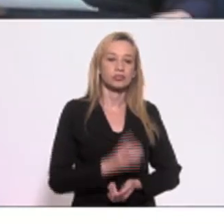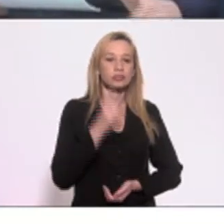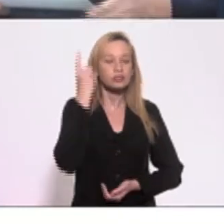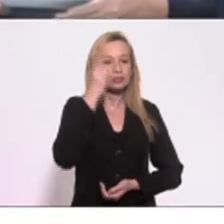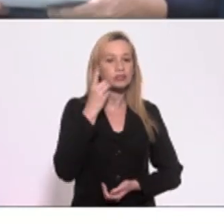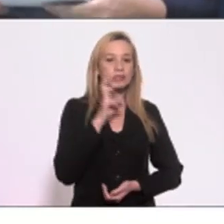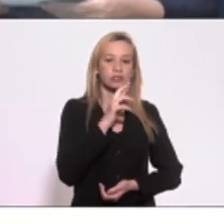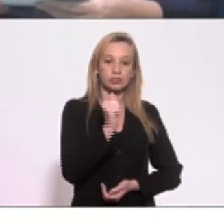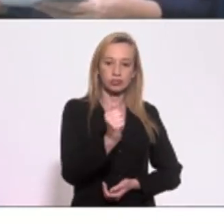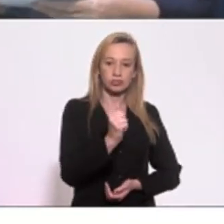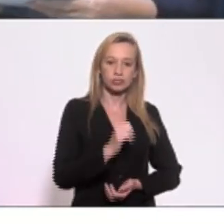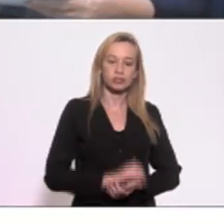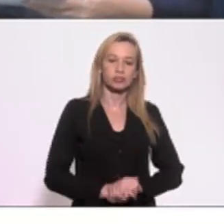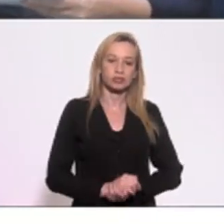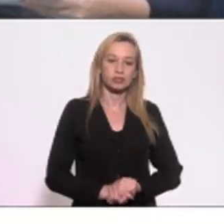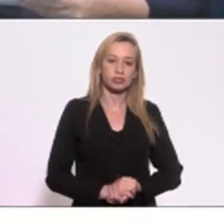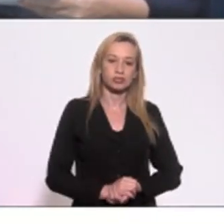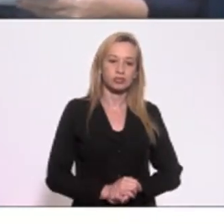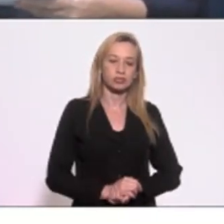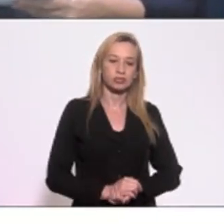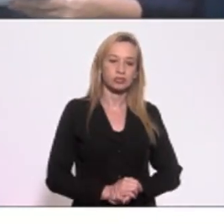deputado Rodrigo Amorim.